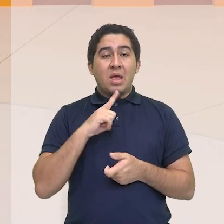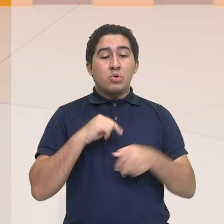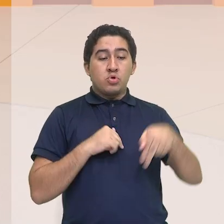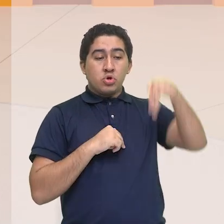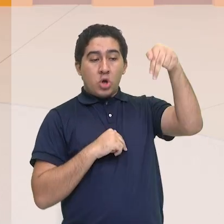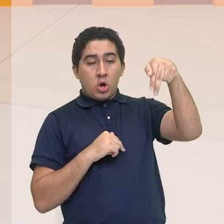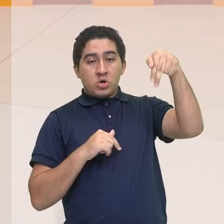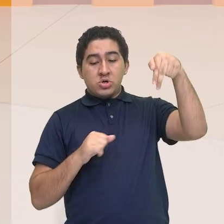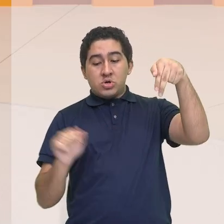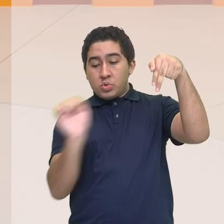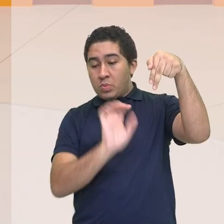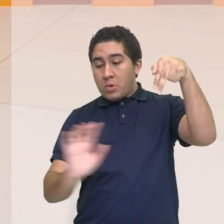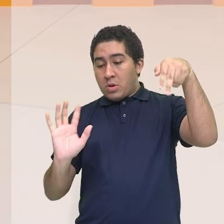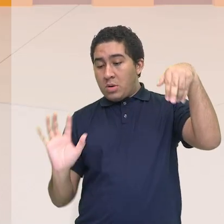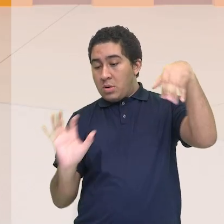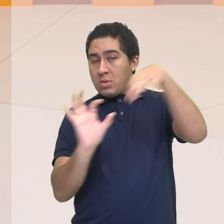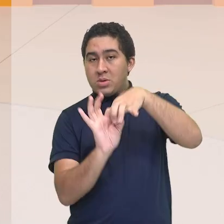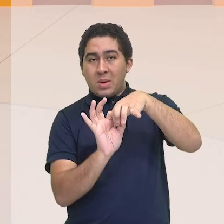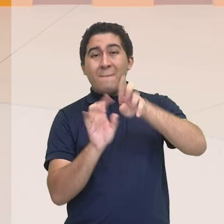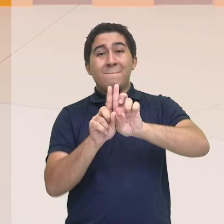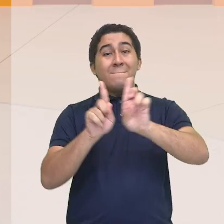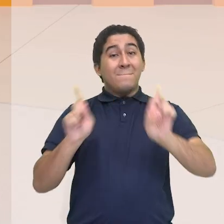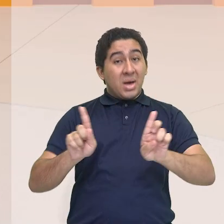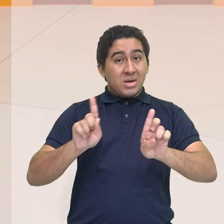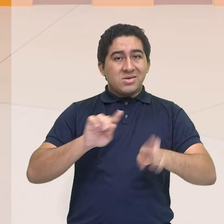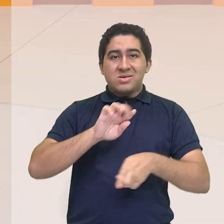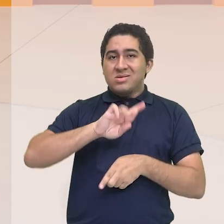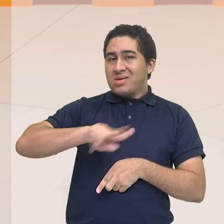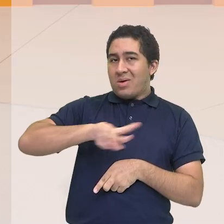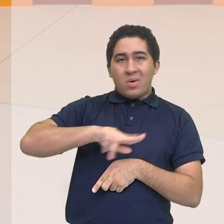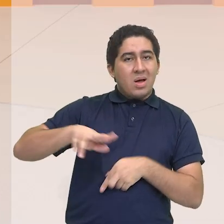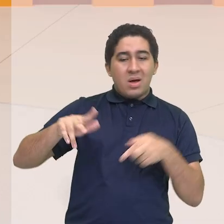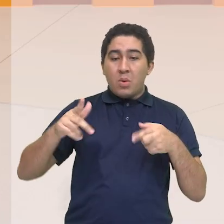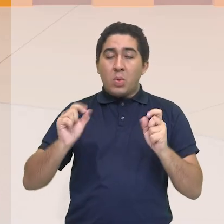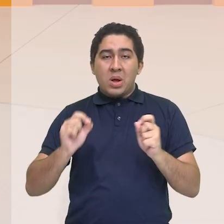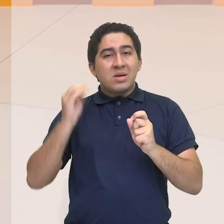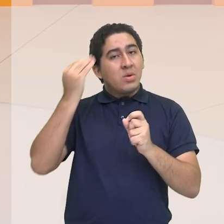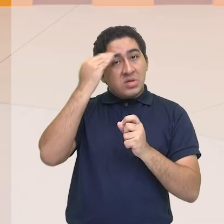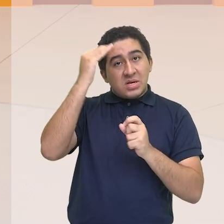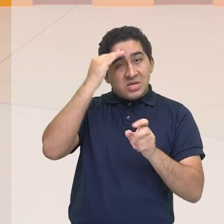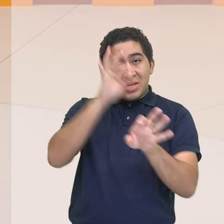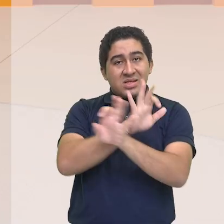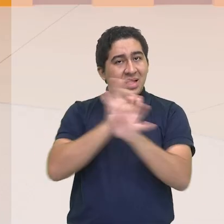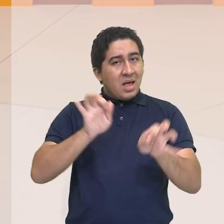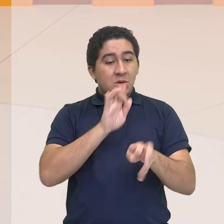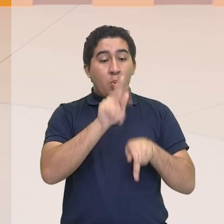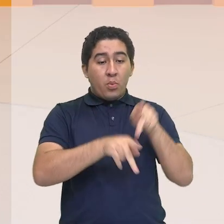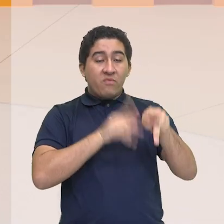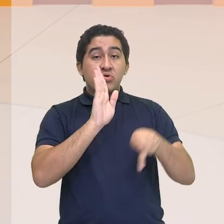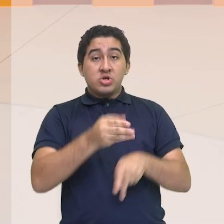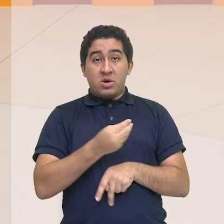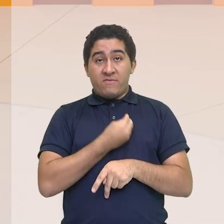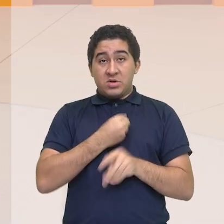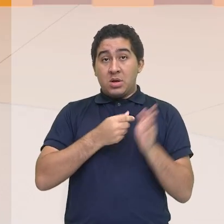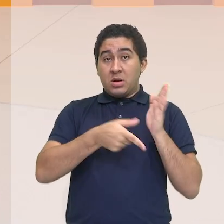região norte ao restante do país, mas que não levava em conta a população local e